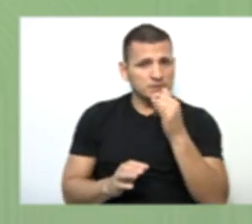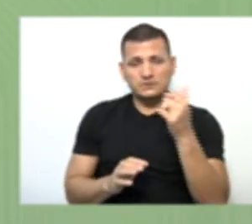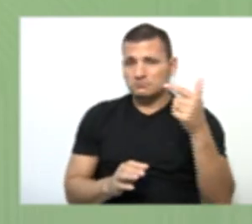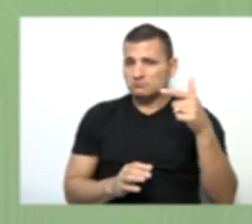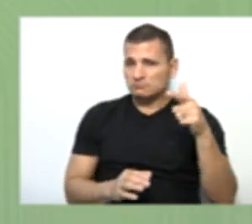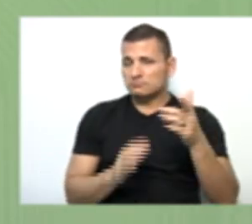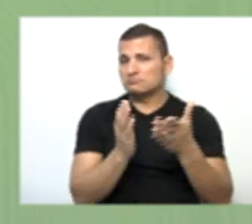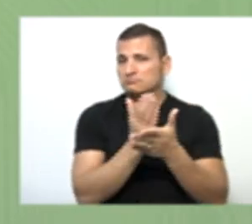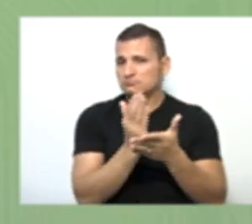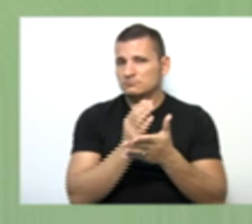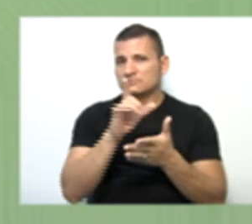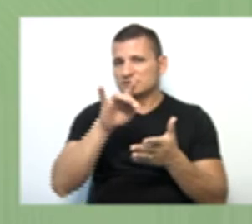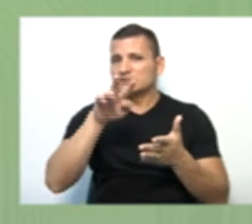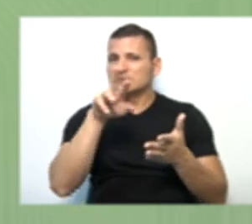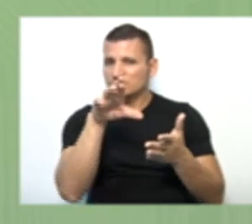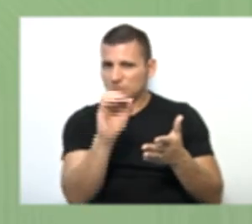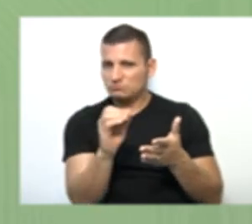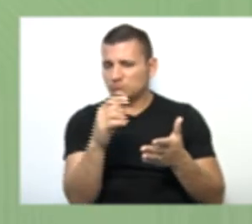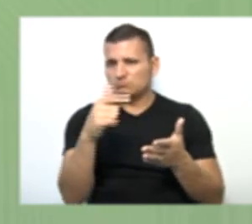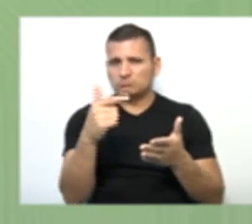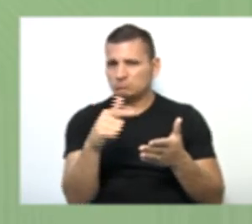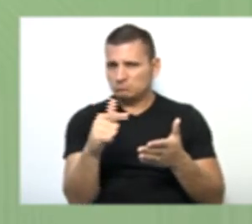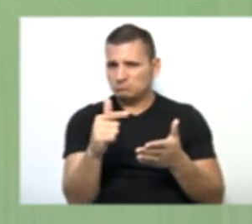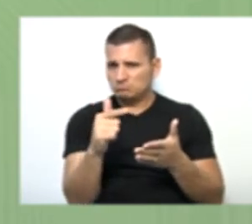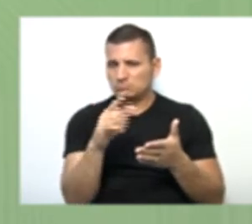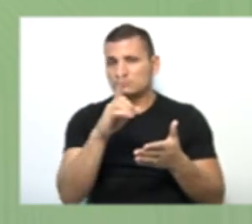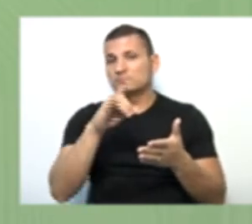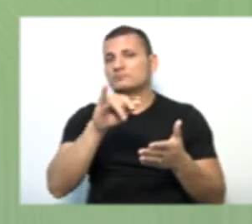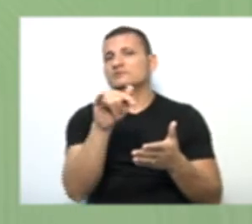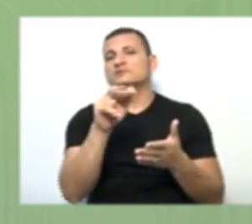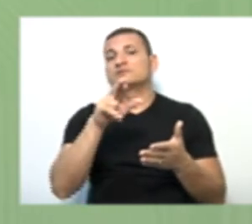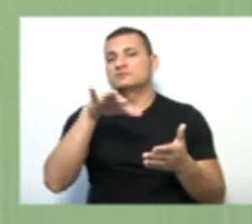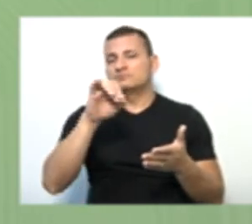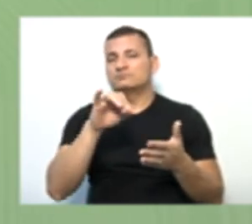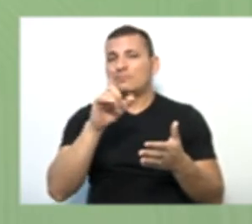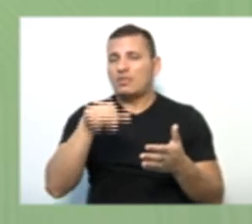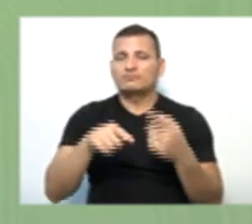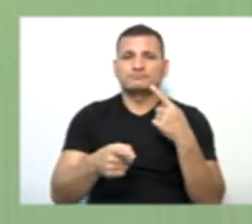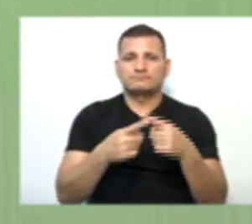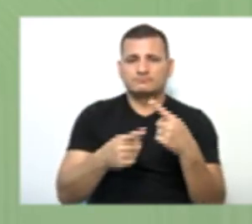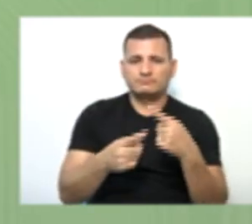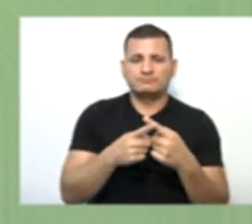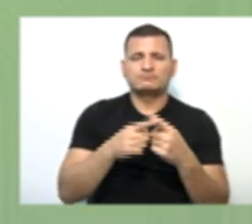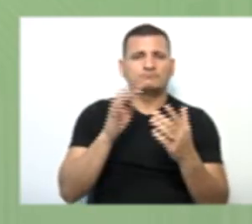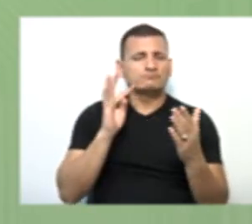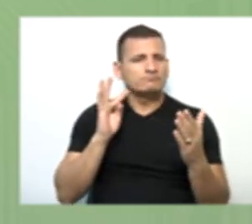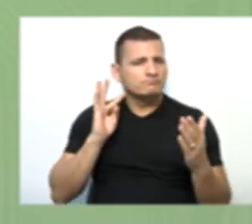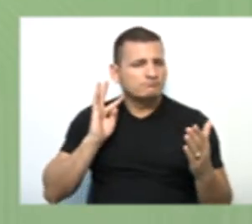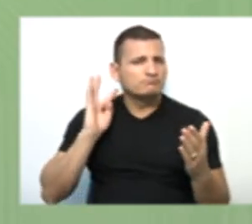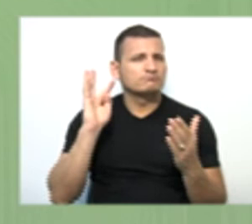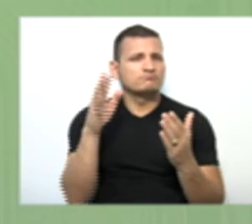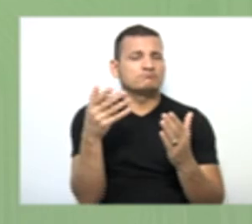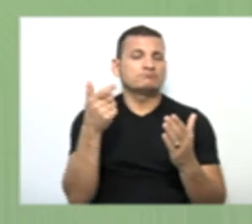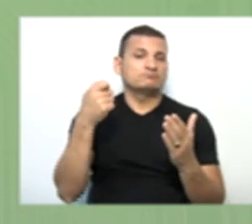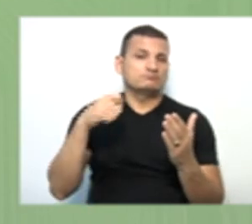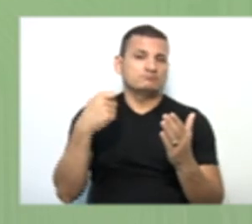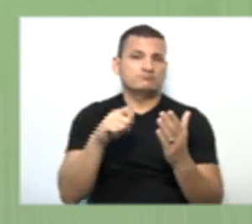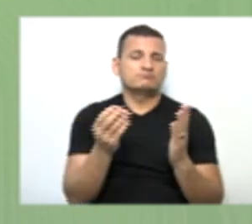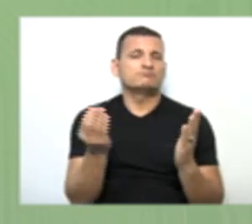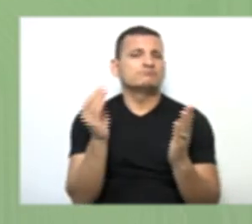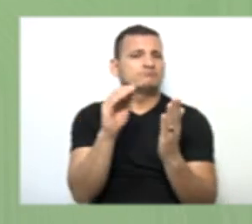quando falo livro diário, é porque todos os fatos têm que ser